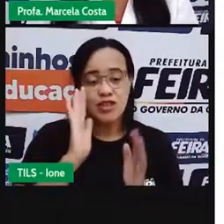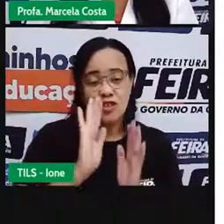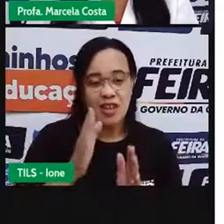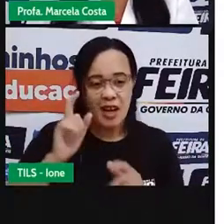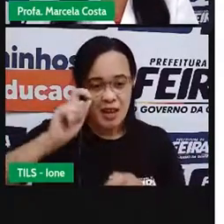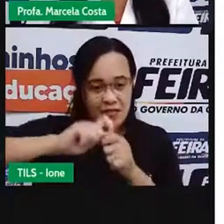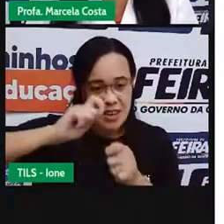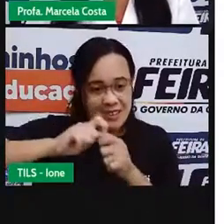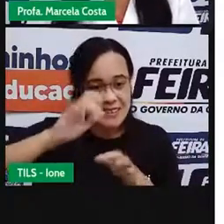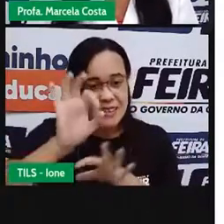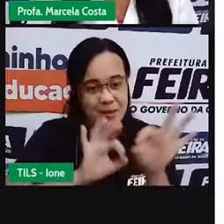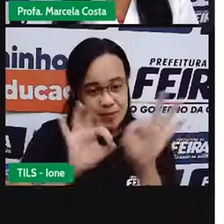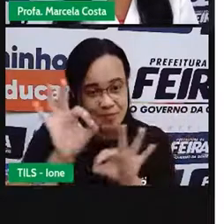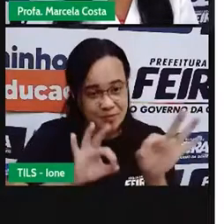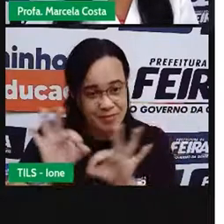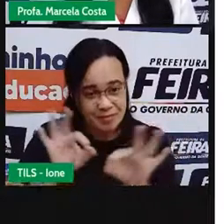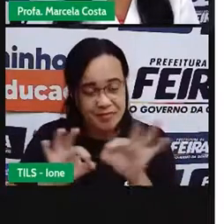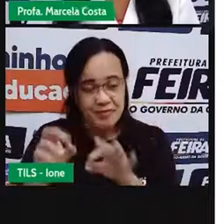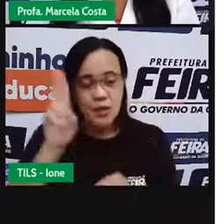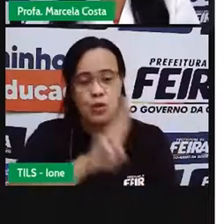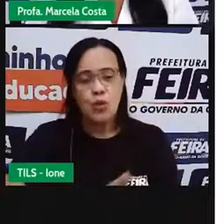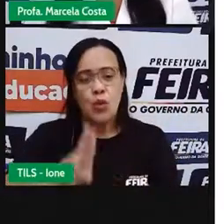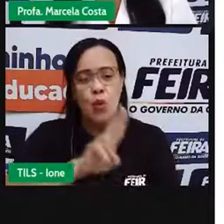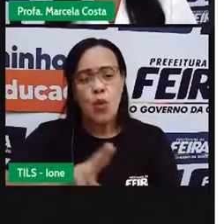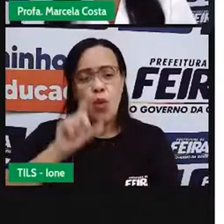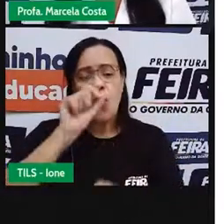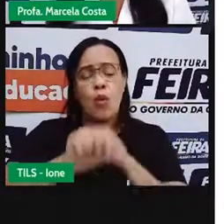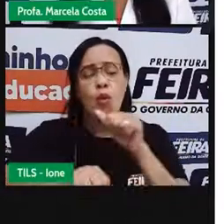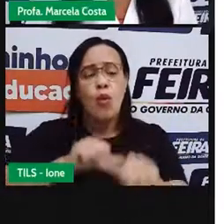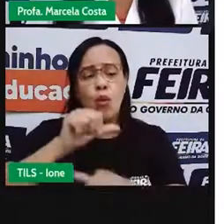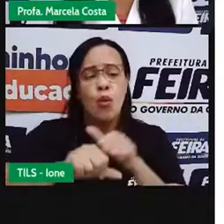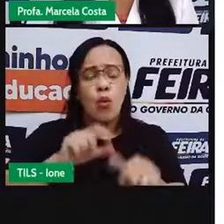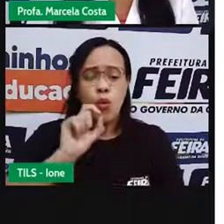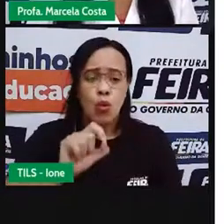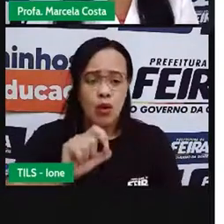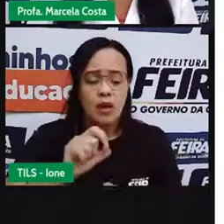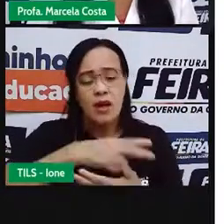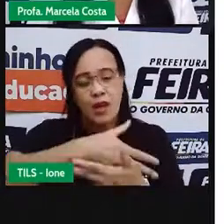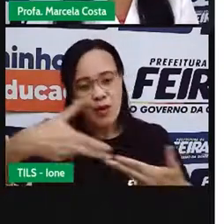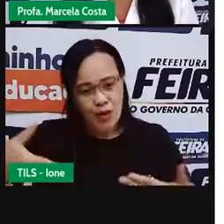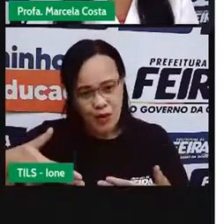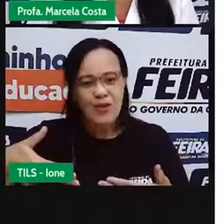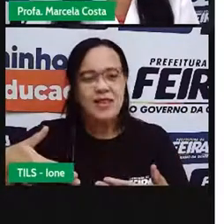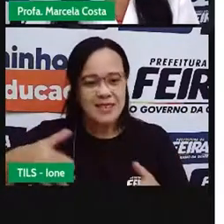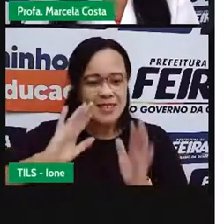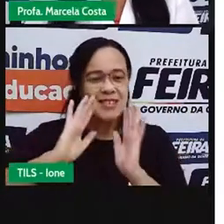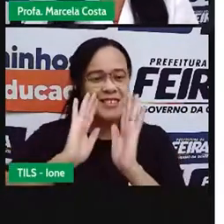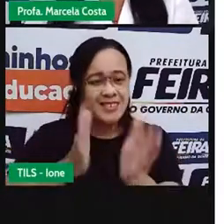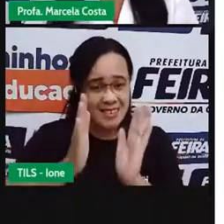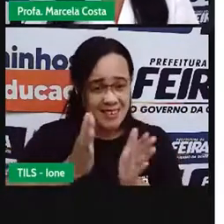alguns brinquedos reutilizando embalagens de produtos.